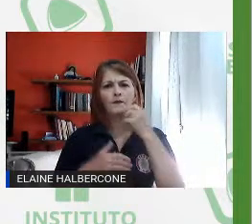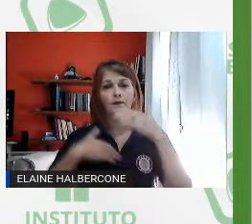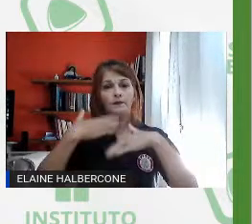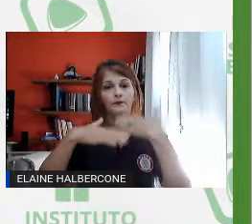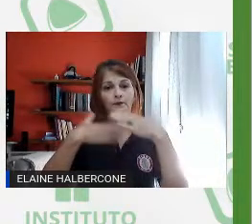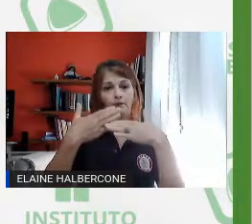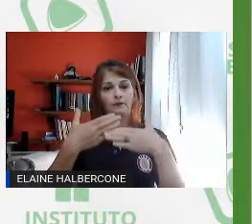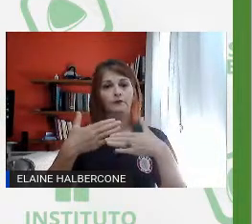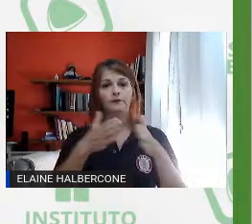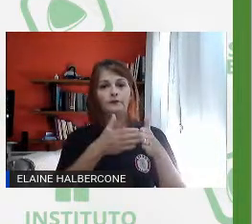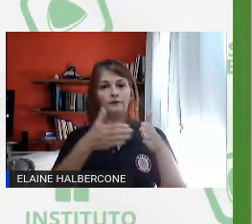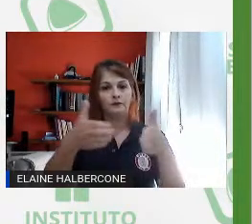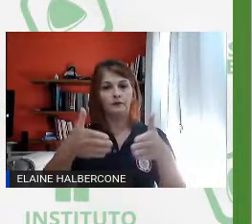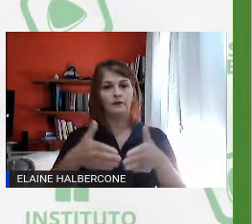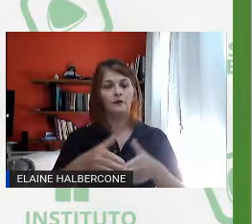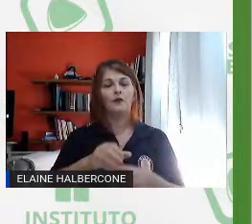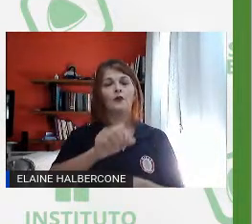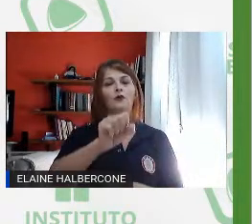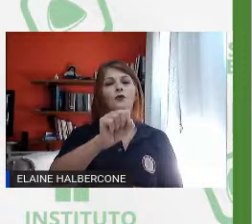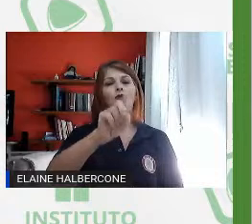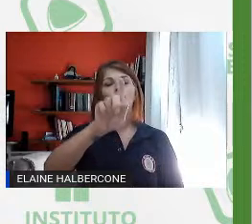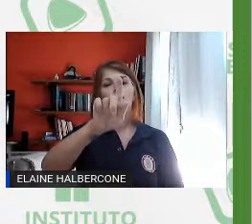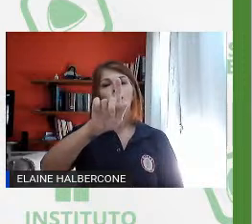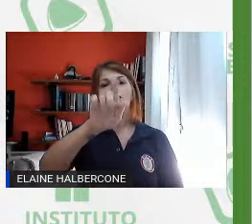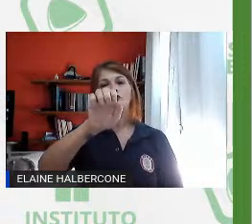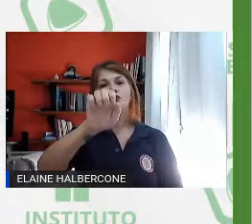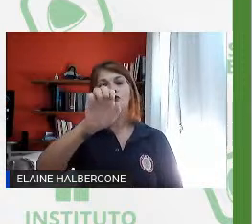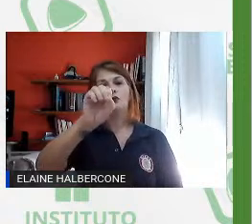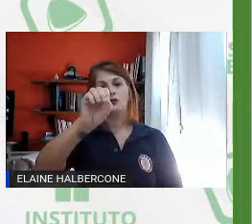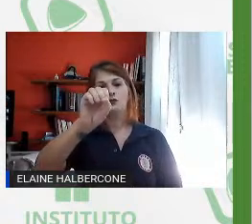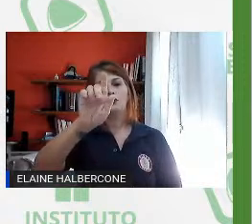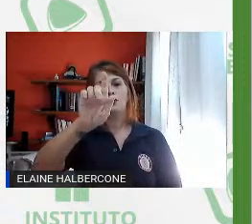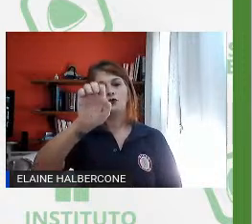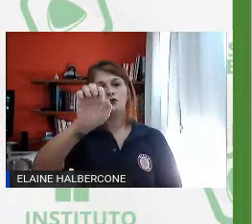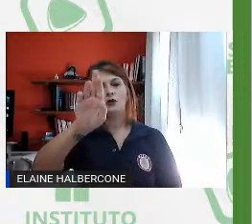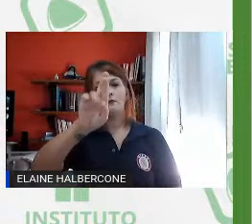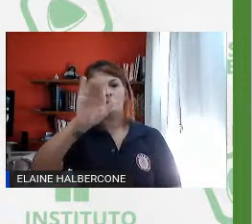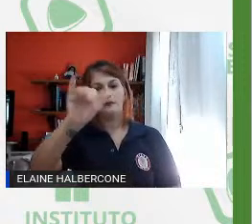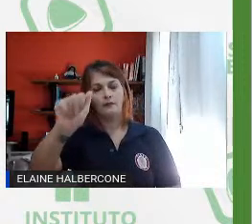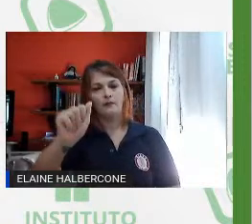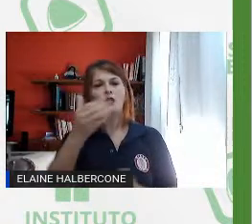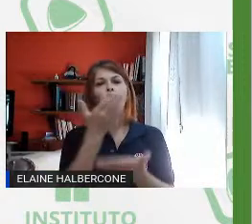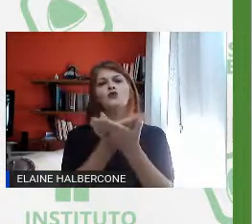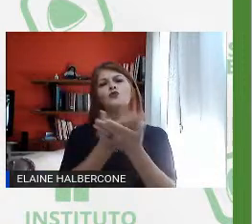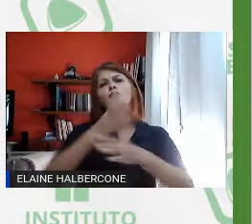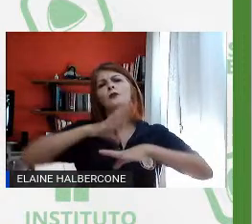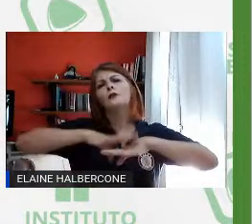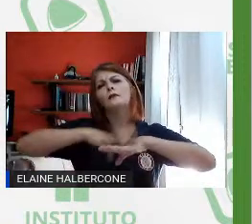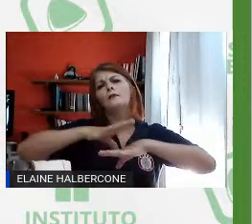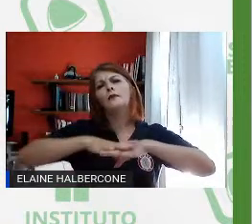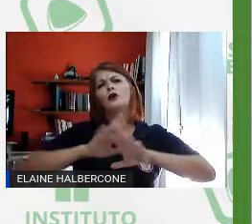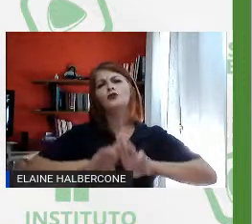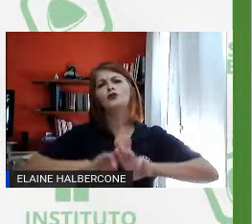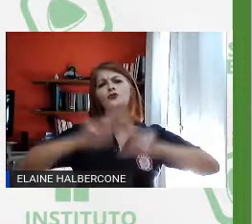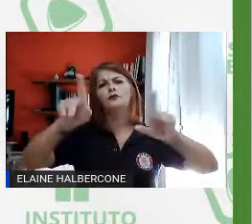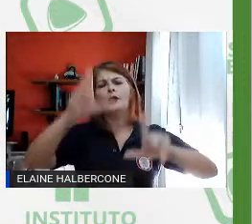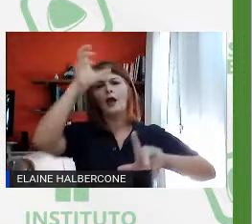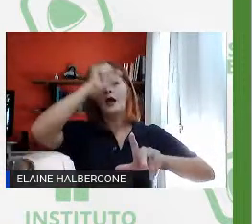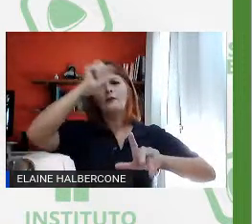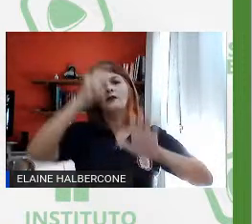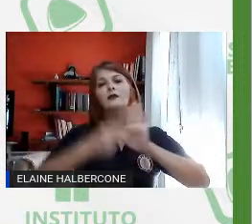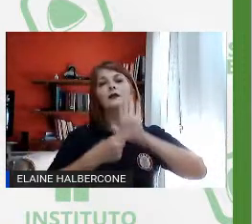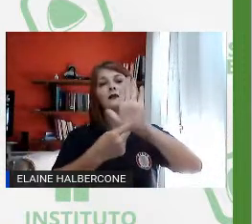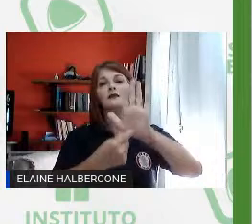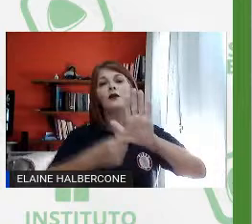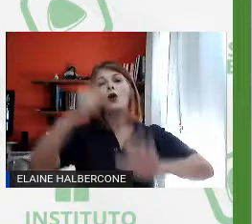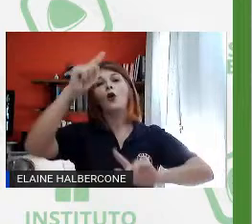Bom, o software do GeoGebra é um software de estudo da matemática, que tem como diferencial a possibilidade de apresentação de